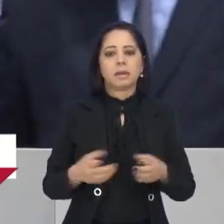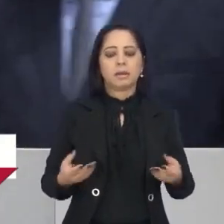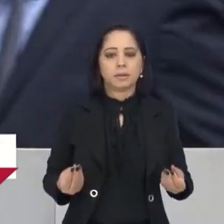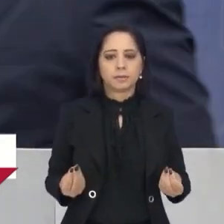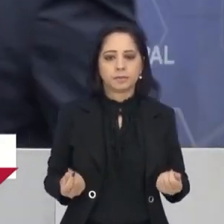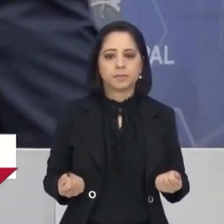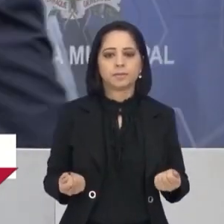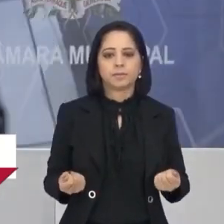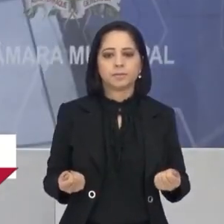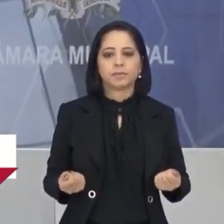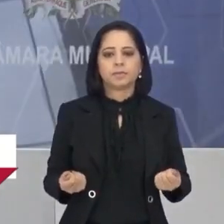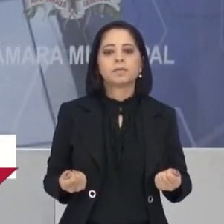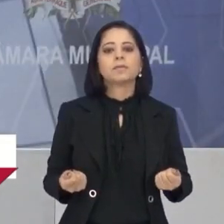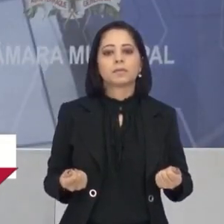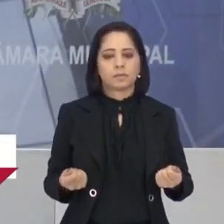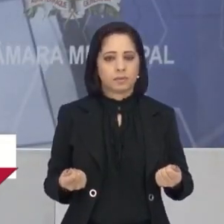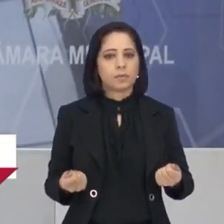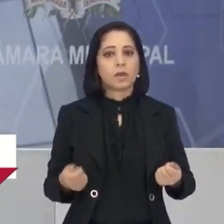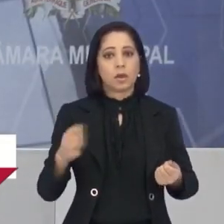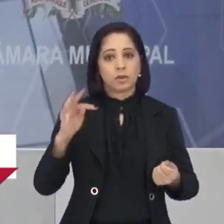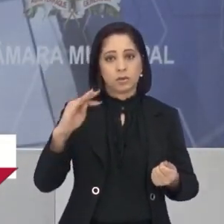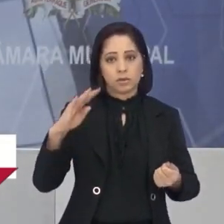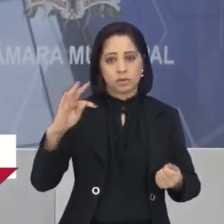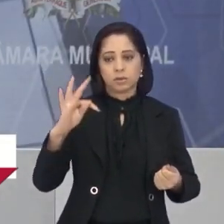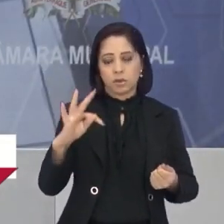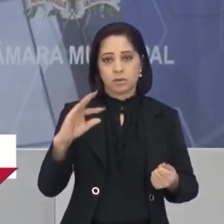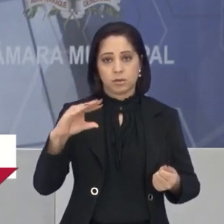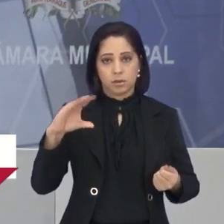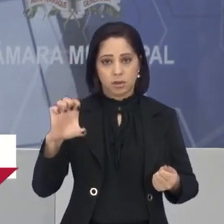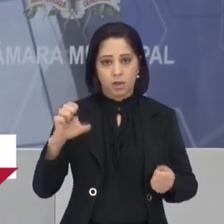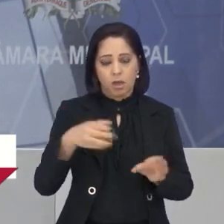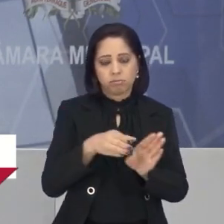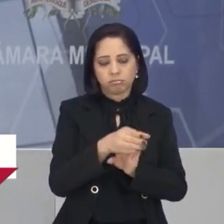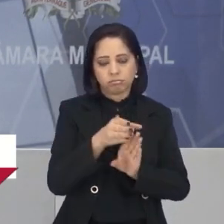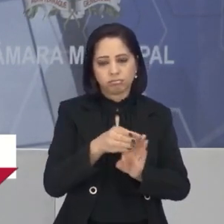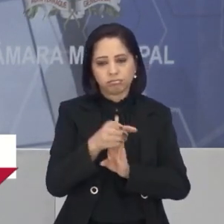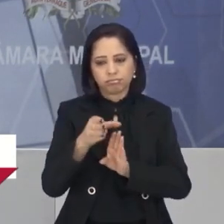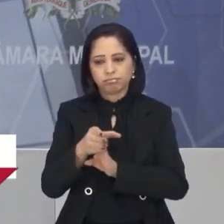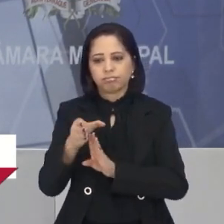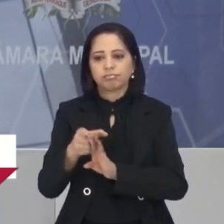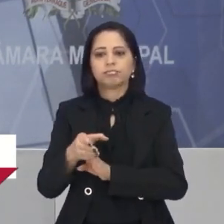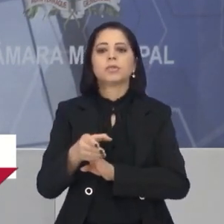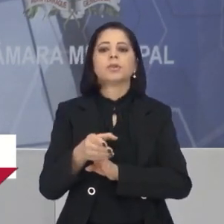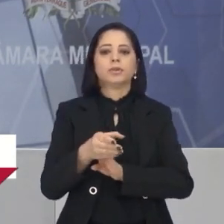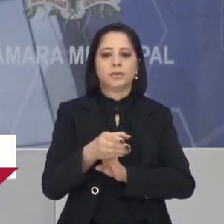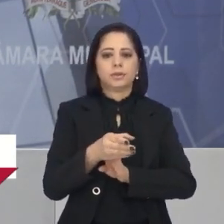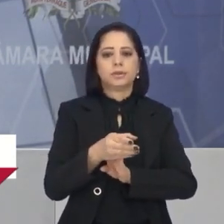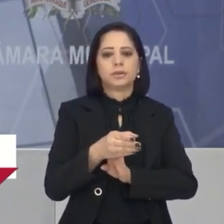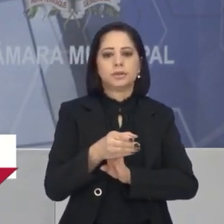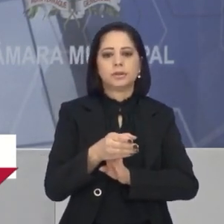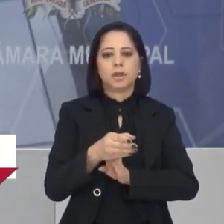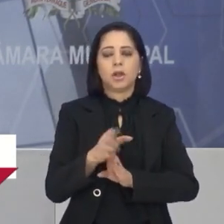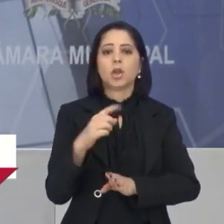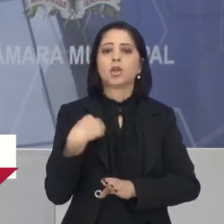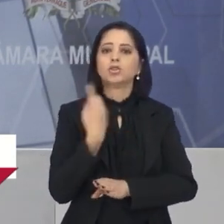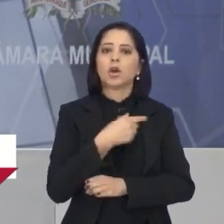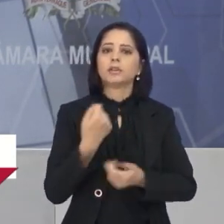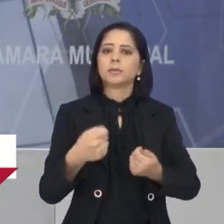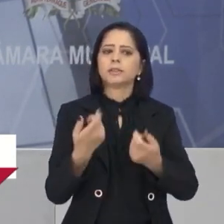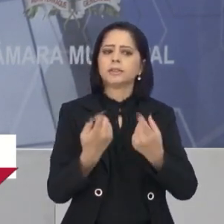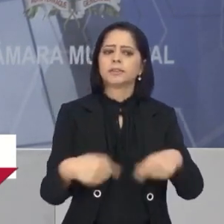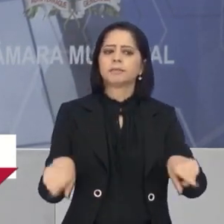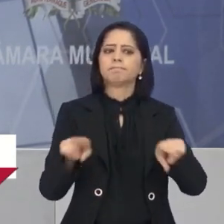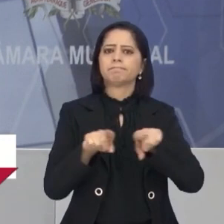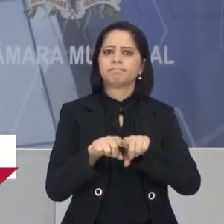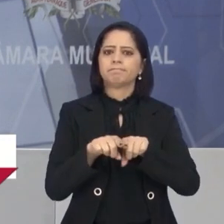eh no seu papel de orientação né no seu papel orientativo para que a gente tenha um alinhamento né a gente